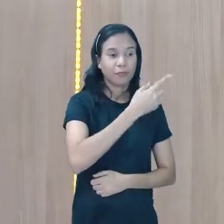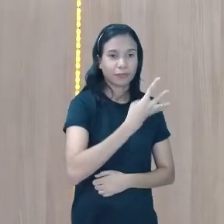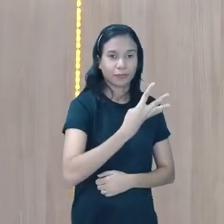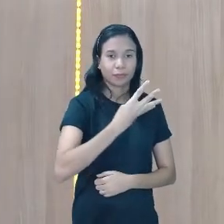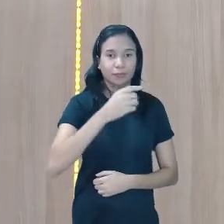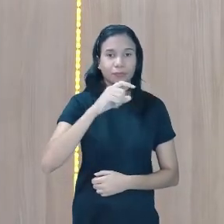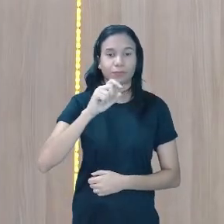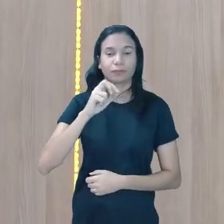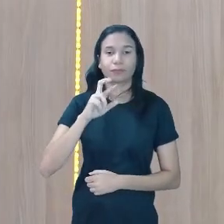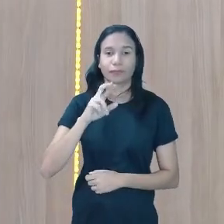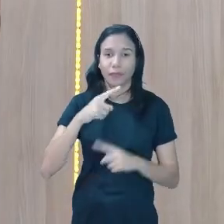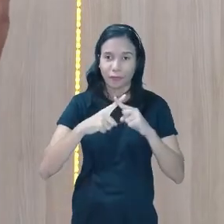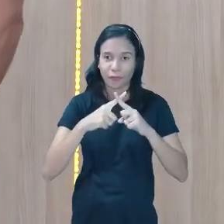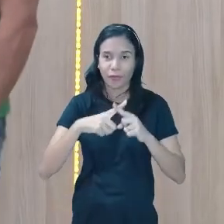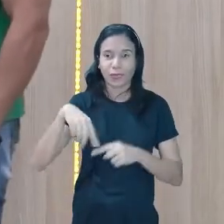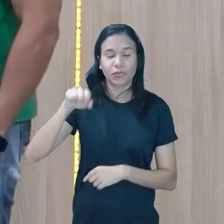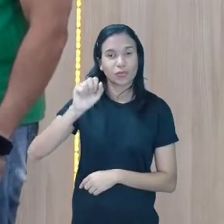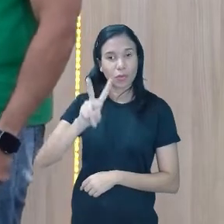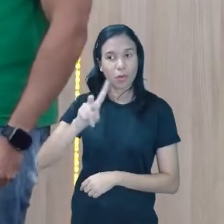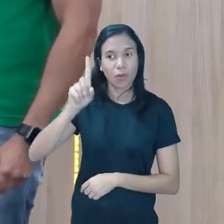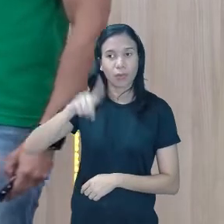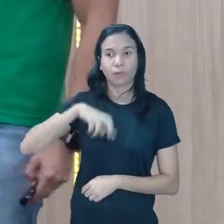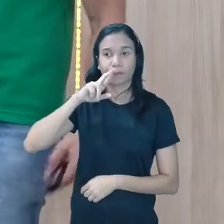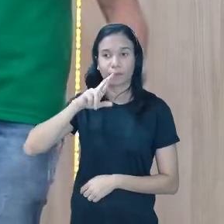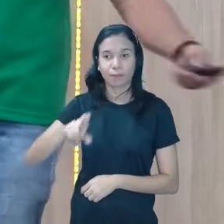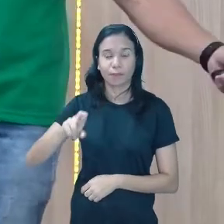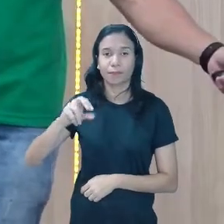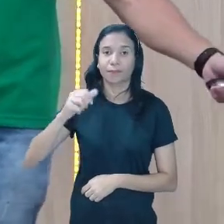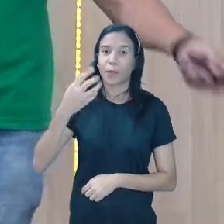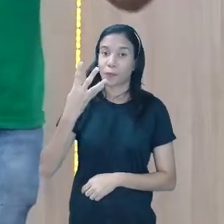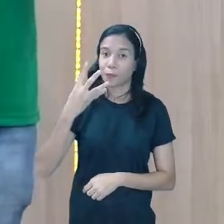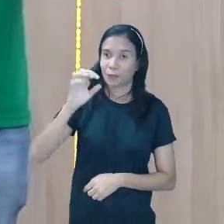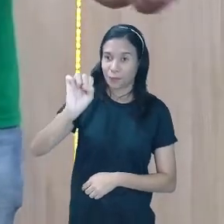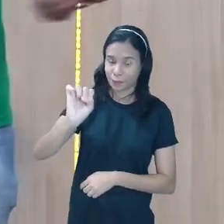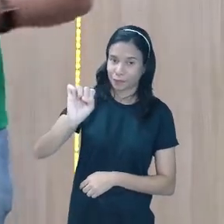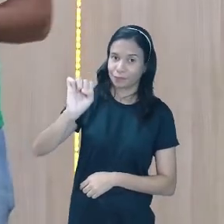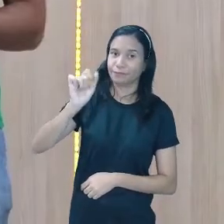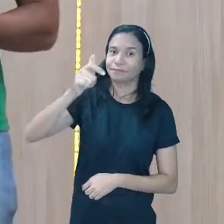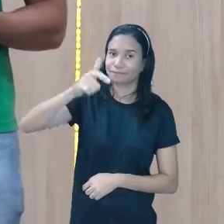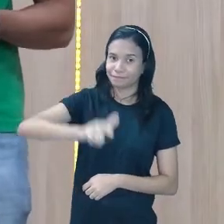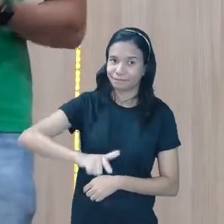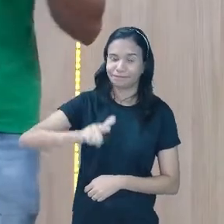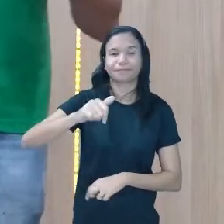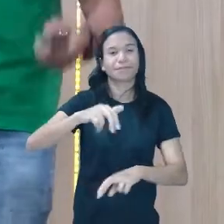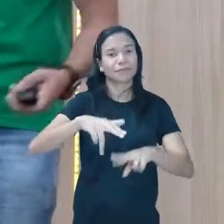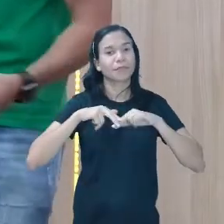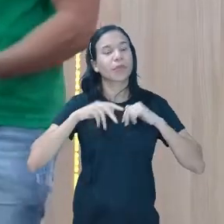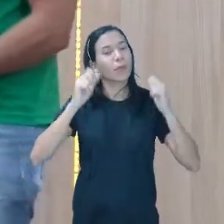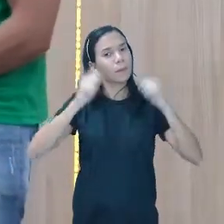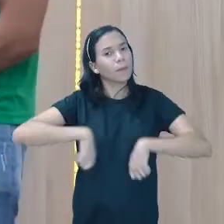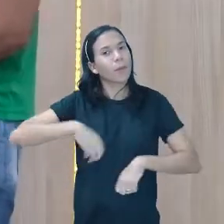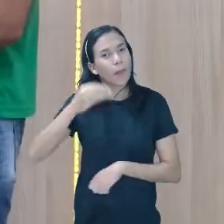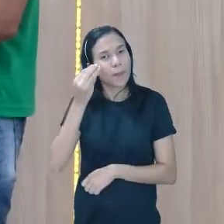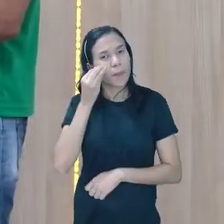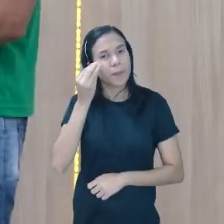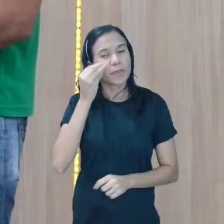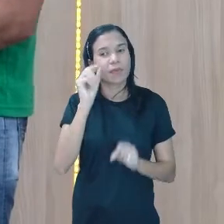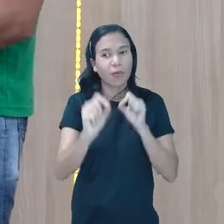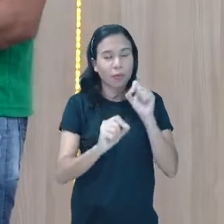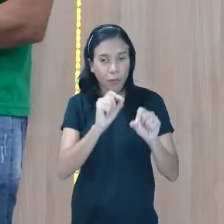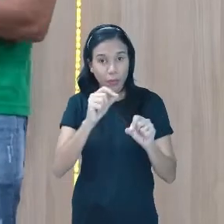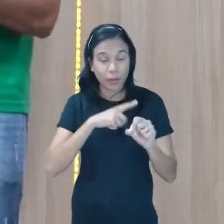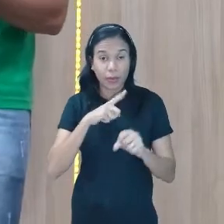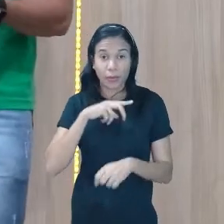E 24 vezes 2, que, tchandã, também é 48. Então, pode notar que